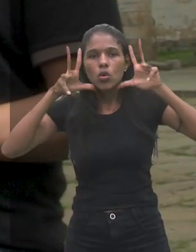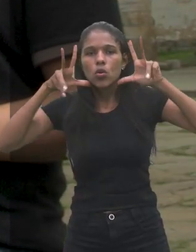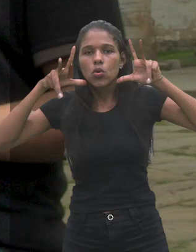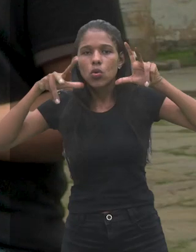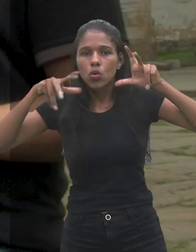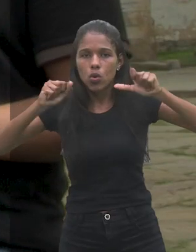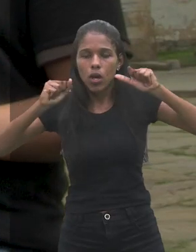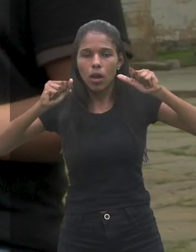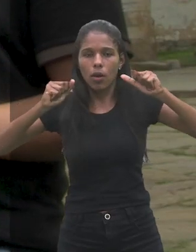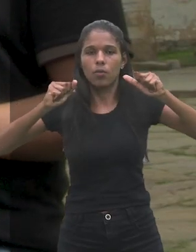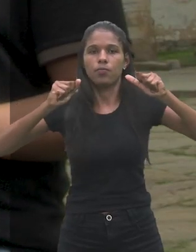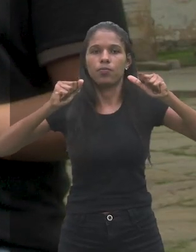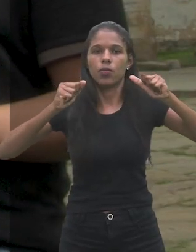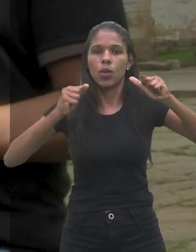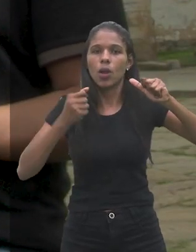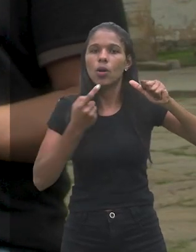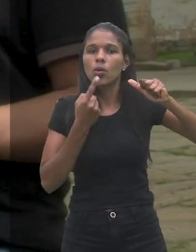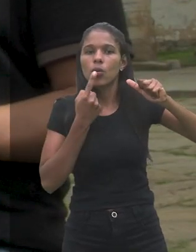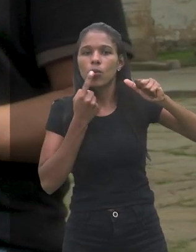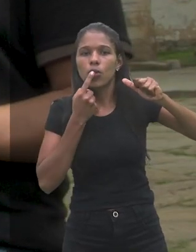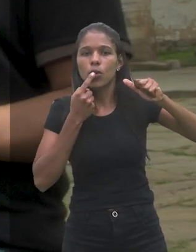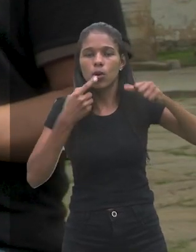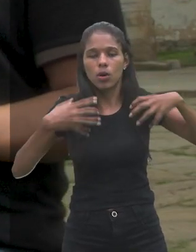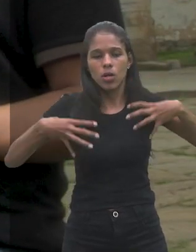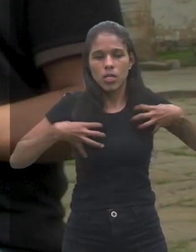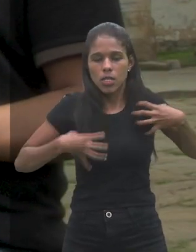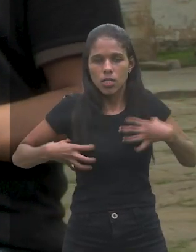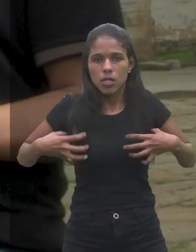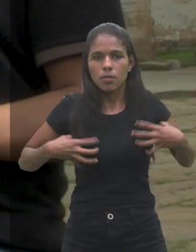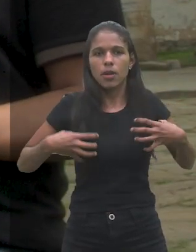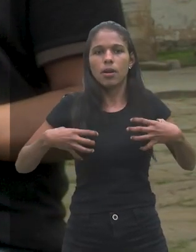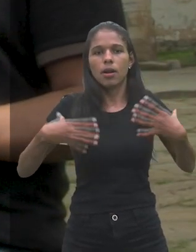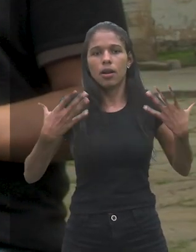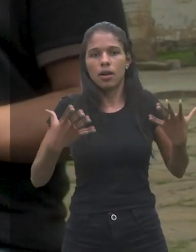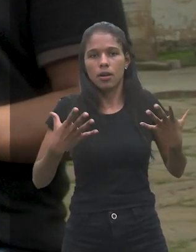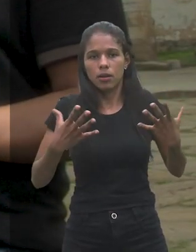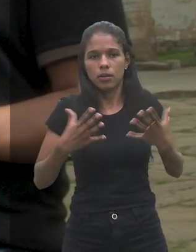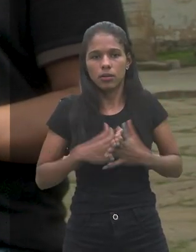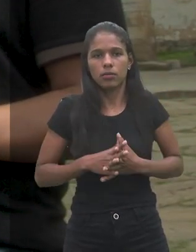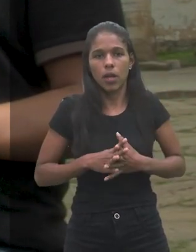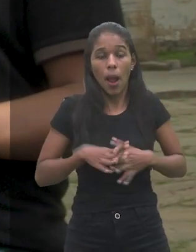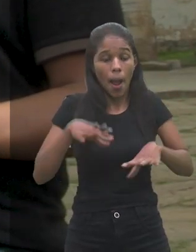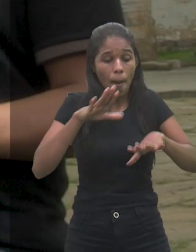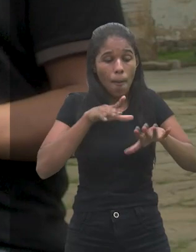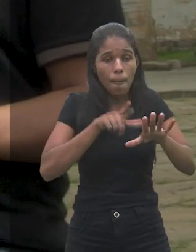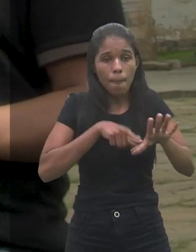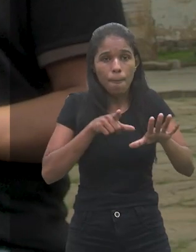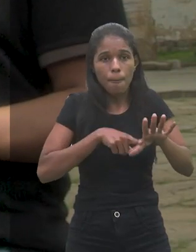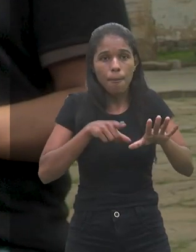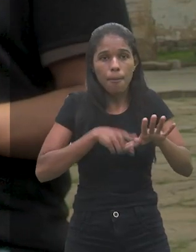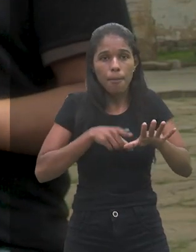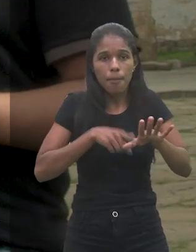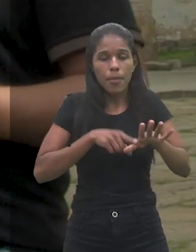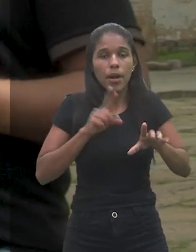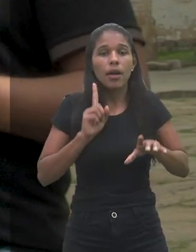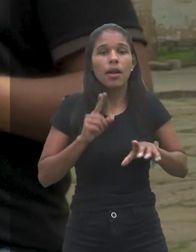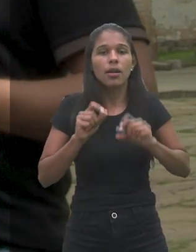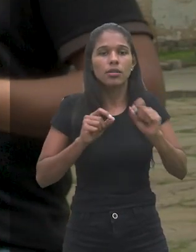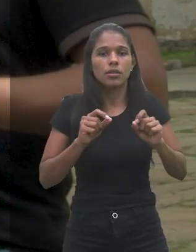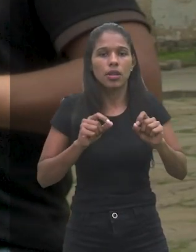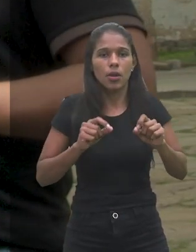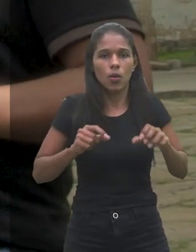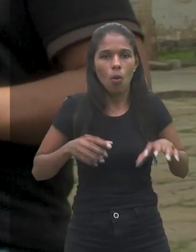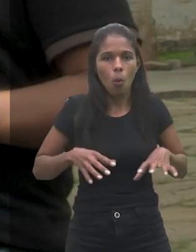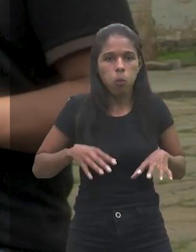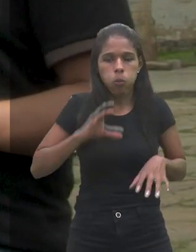a boca de macaco, nariz africano, olho português, orelha de porco. Tá bom, é um leão que o Aleijadinho pôs lá na sacristia. E